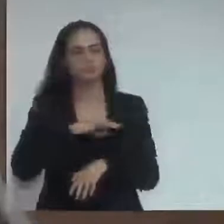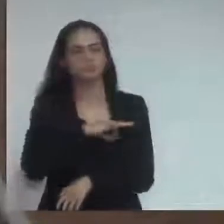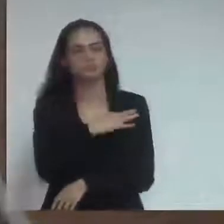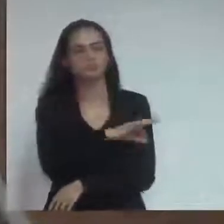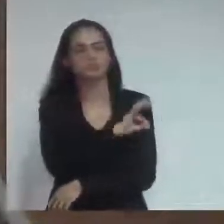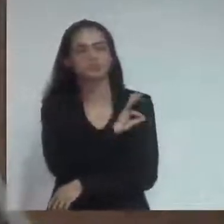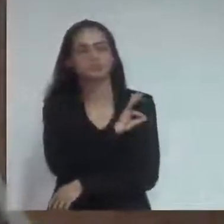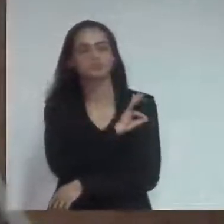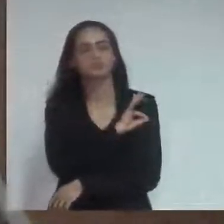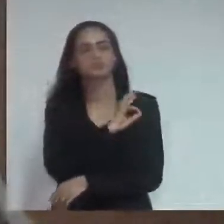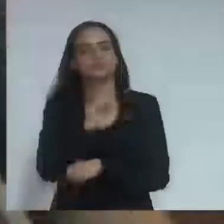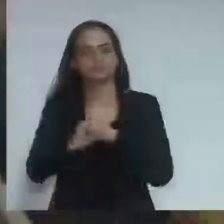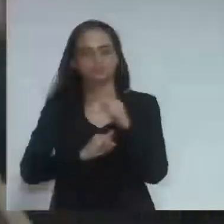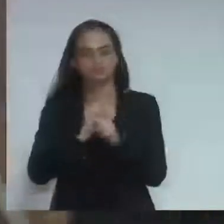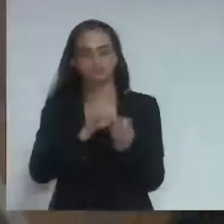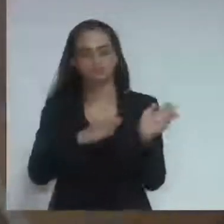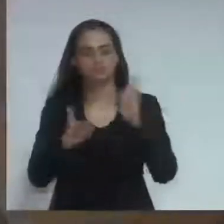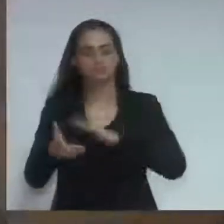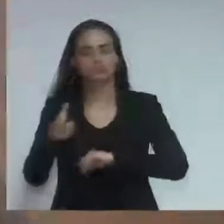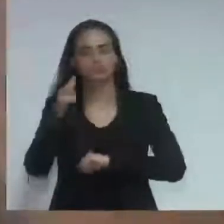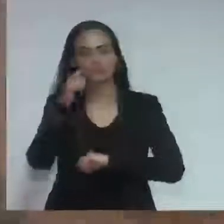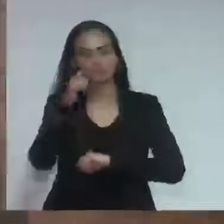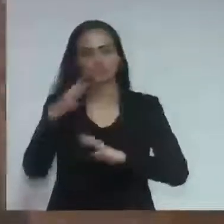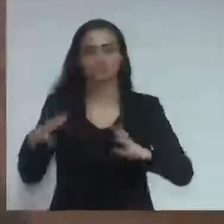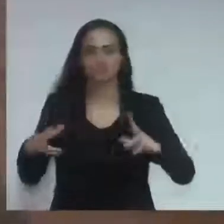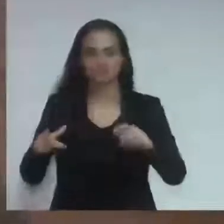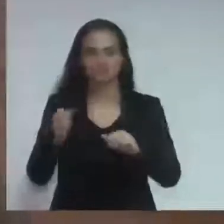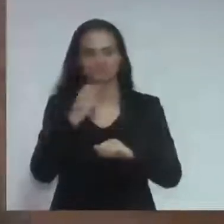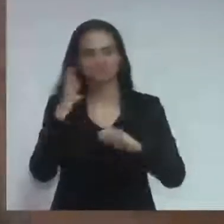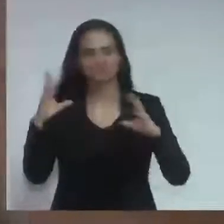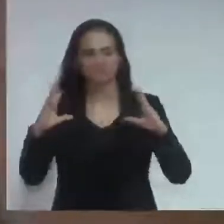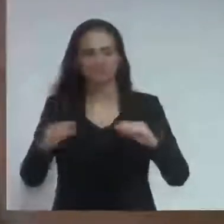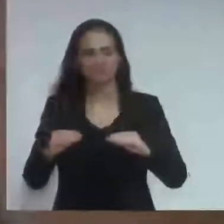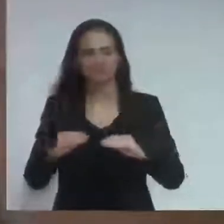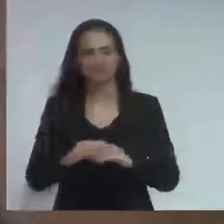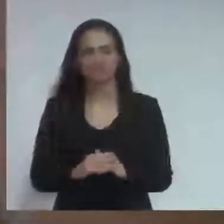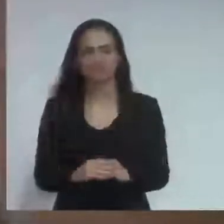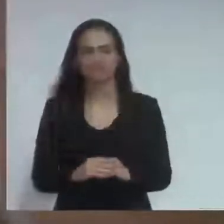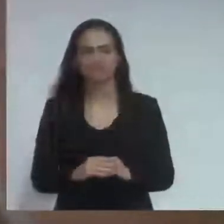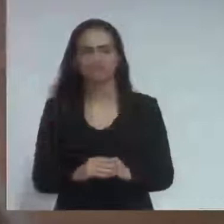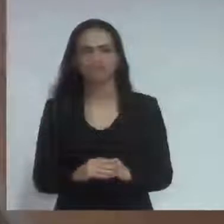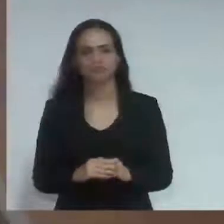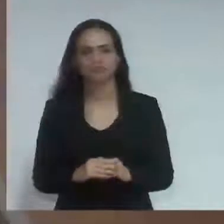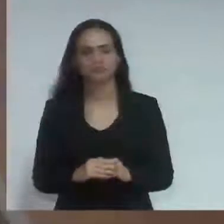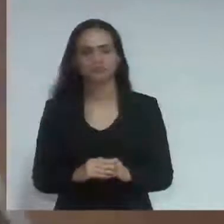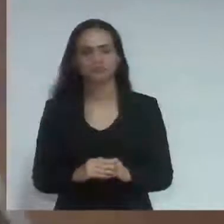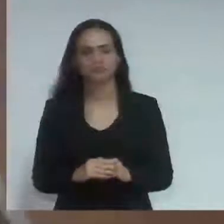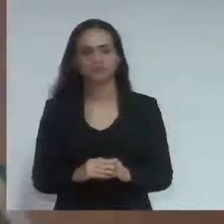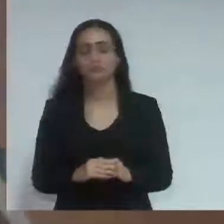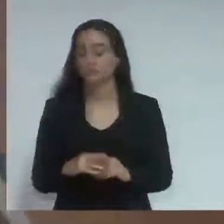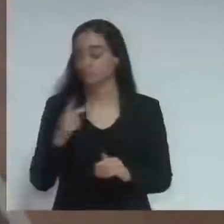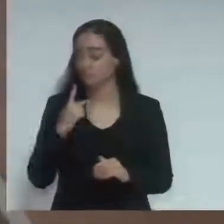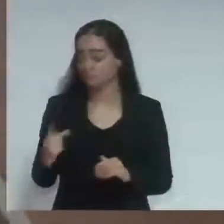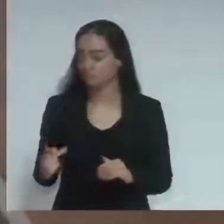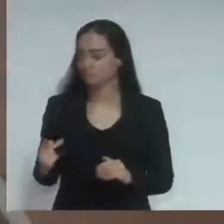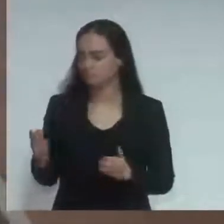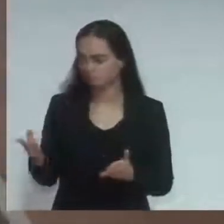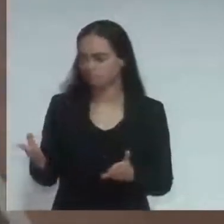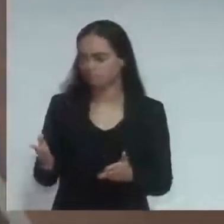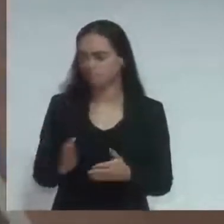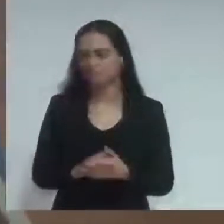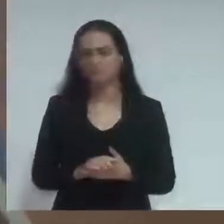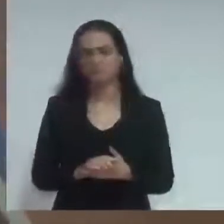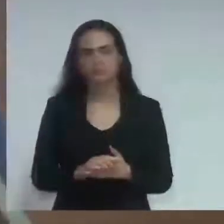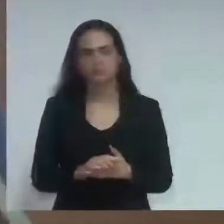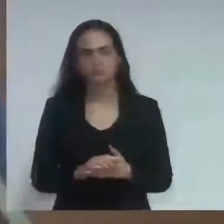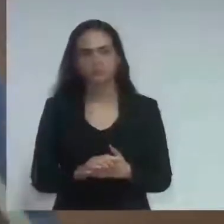imprensa, internautas, a todos uma ótima noite. Senhor presidente,